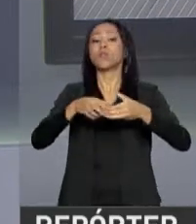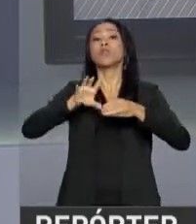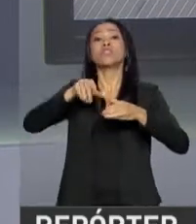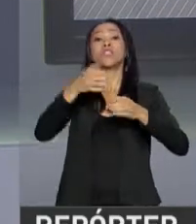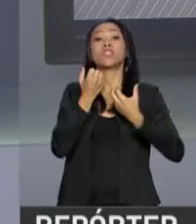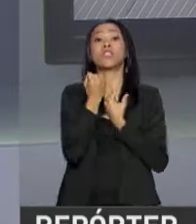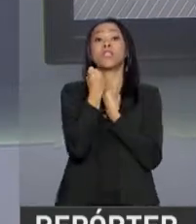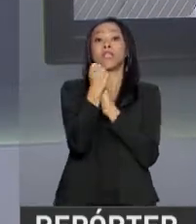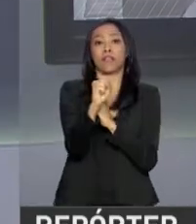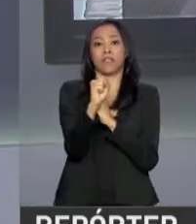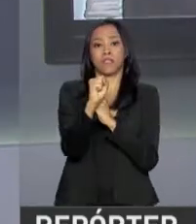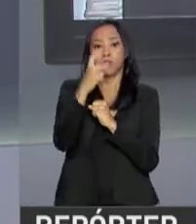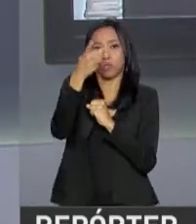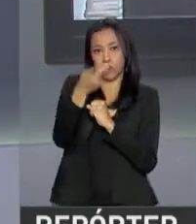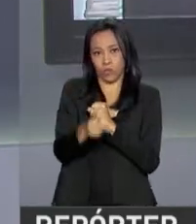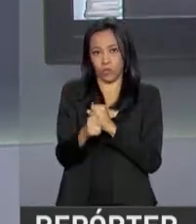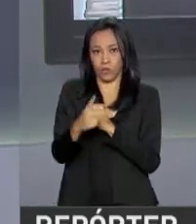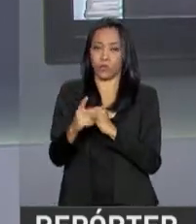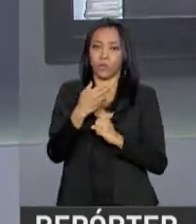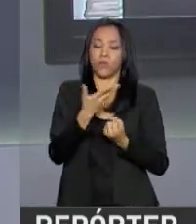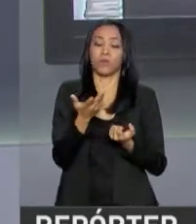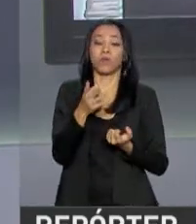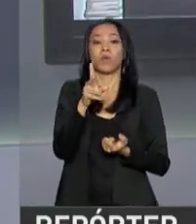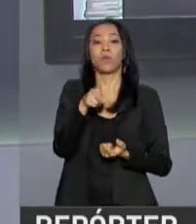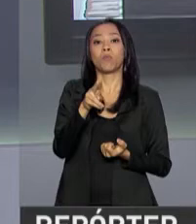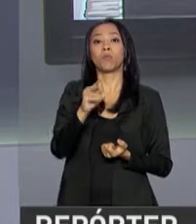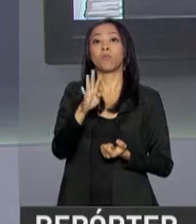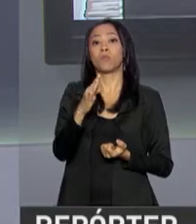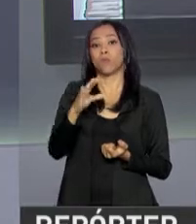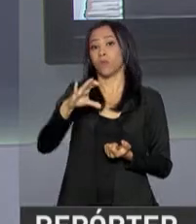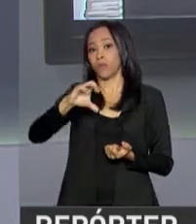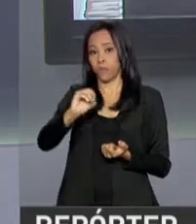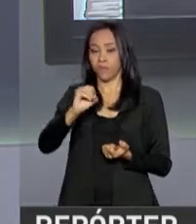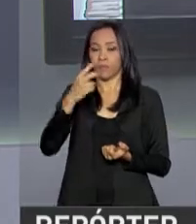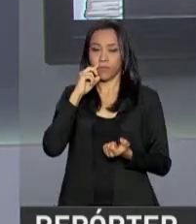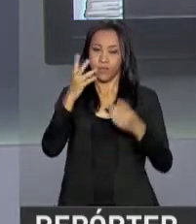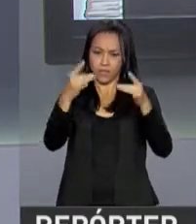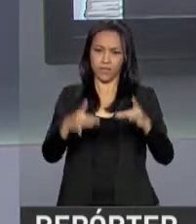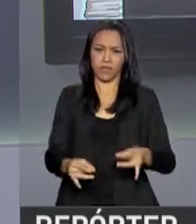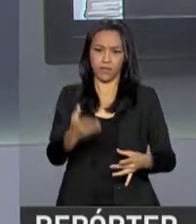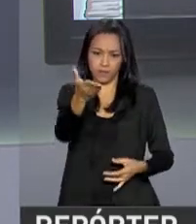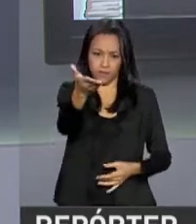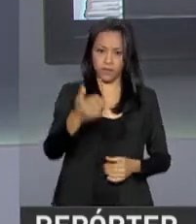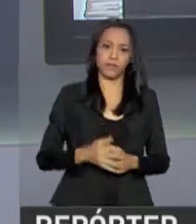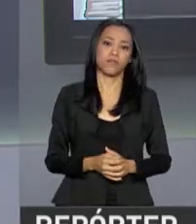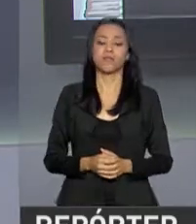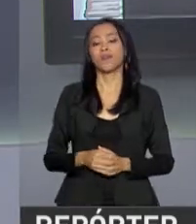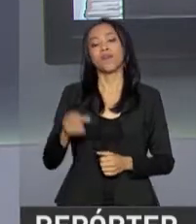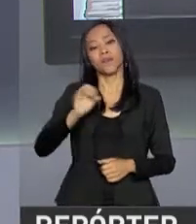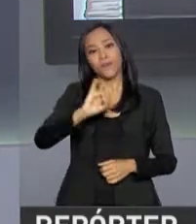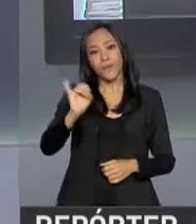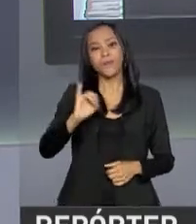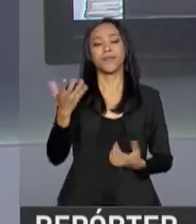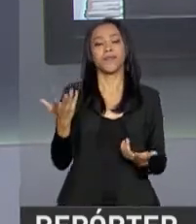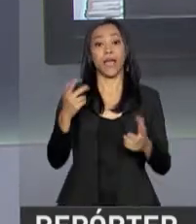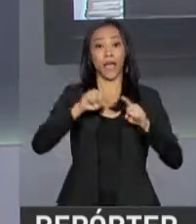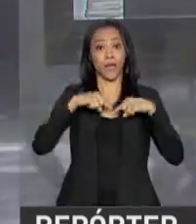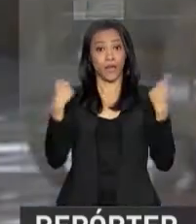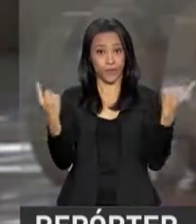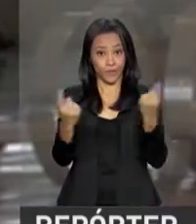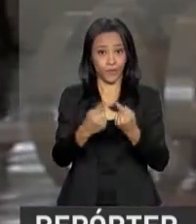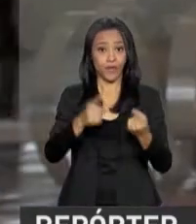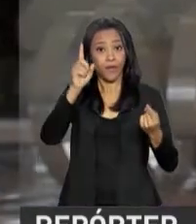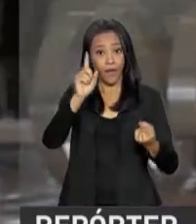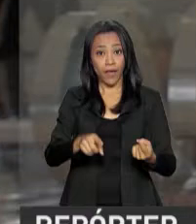conversar ao vivo com a repórter luana karen que tem os detalhes olá lona com você o lata isso a reunião acontece